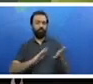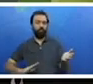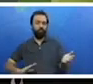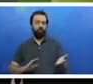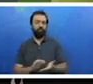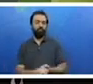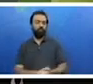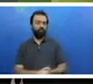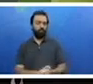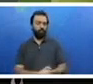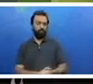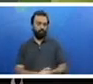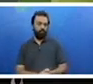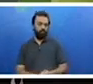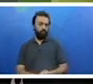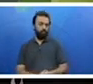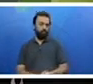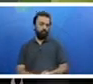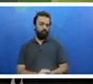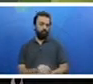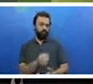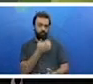para vocês pensarem um pouco.